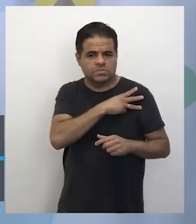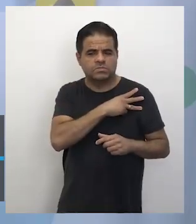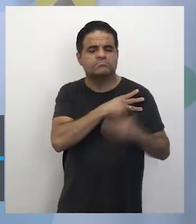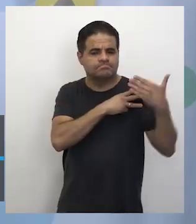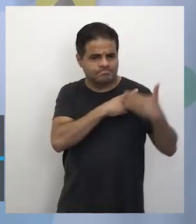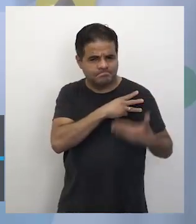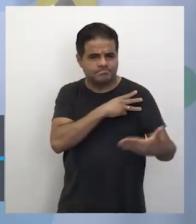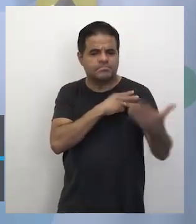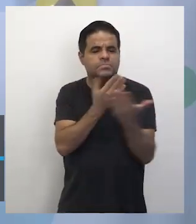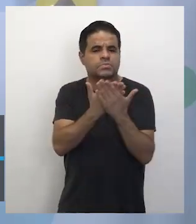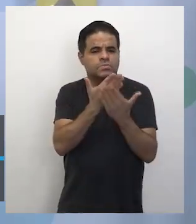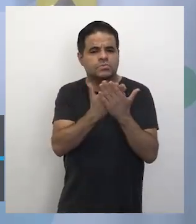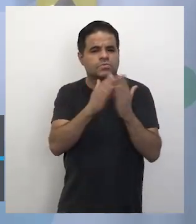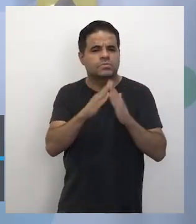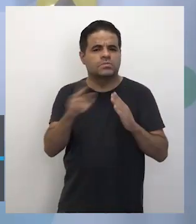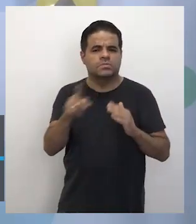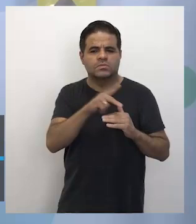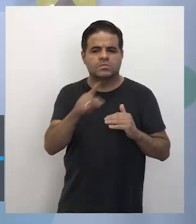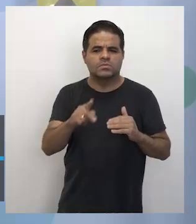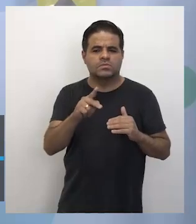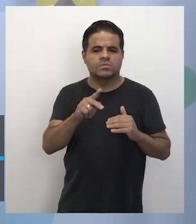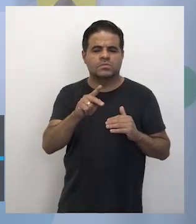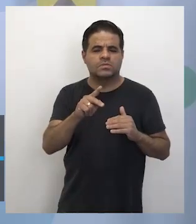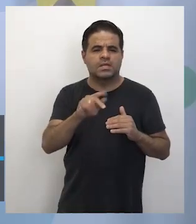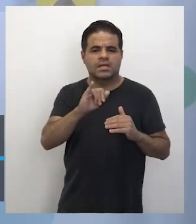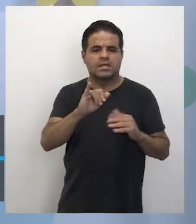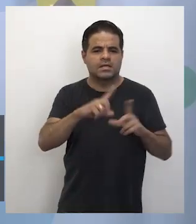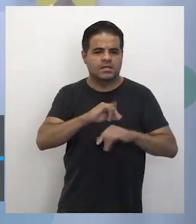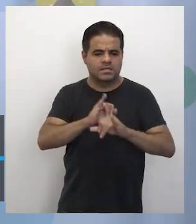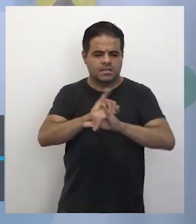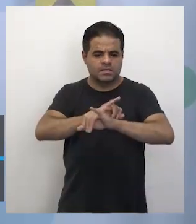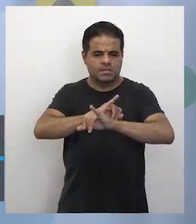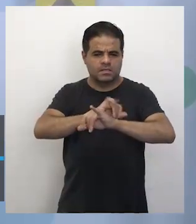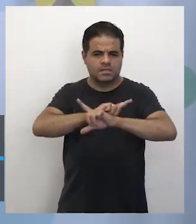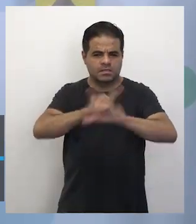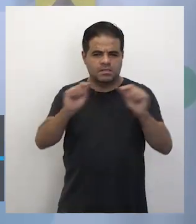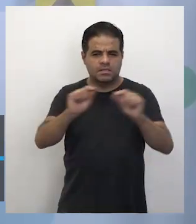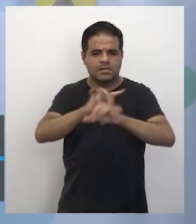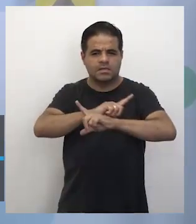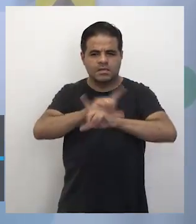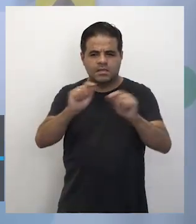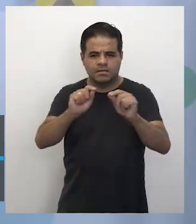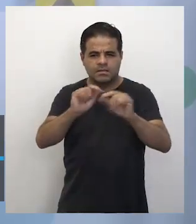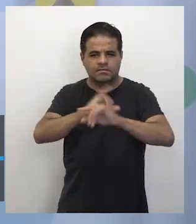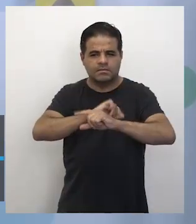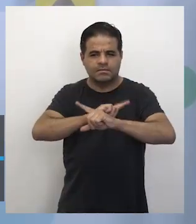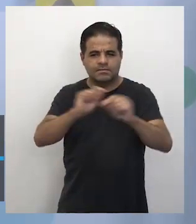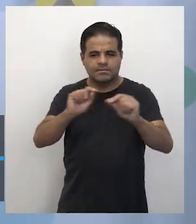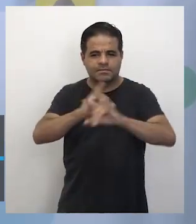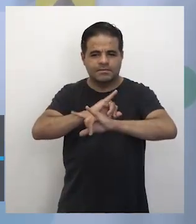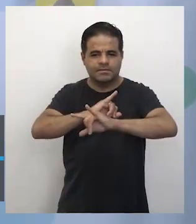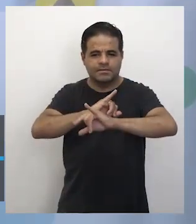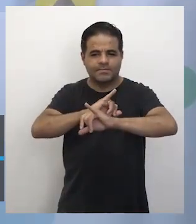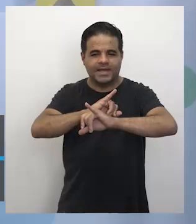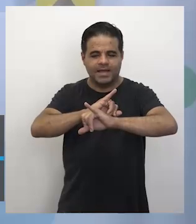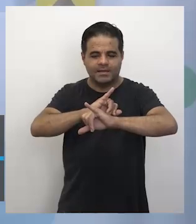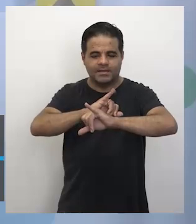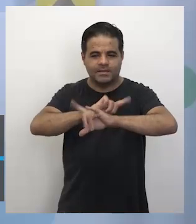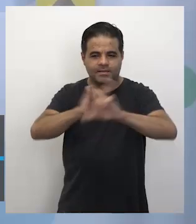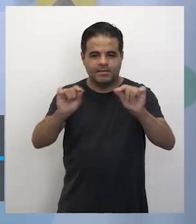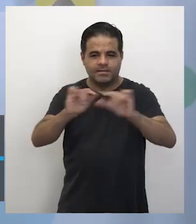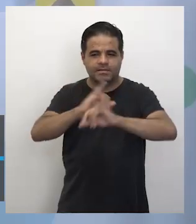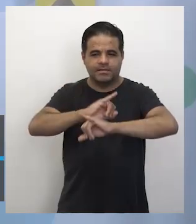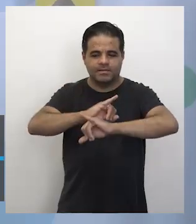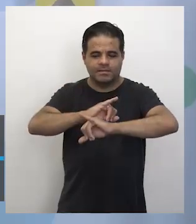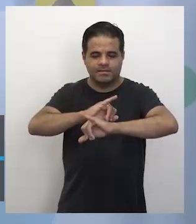da Escola Fernando de Itacoacetuba com a gente. Não, todas, né? A questão da investimento, né? Que beleza.